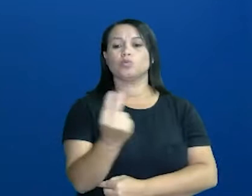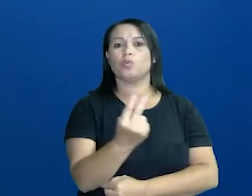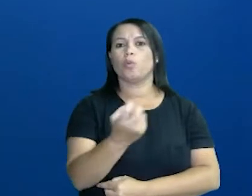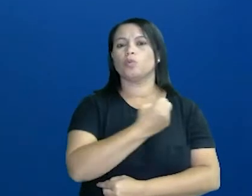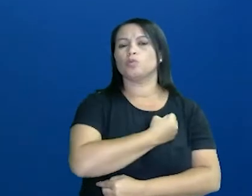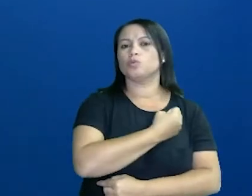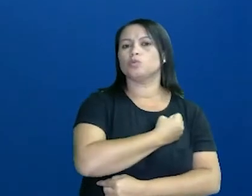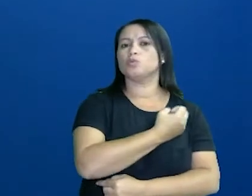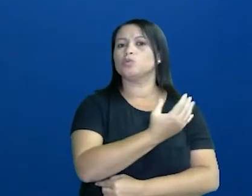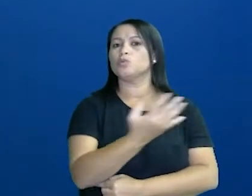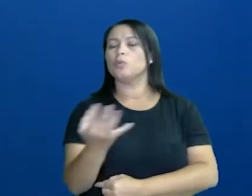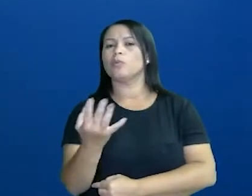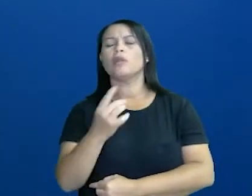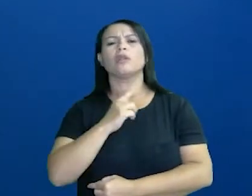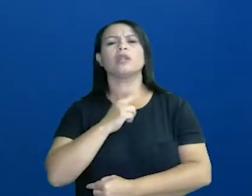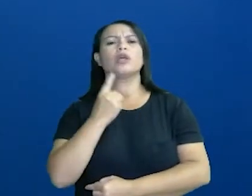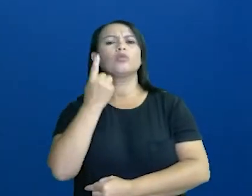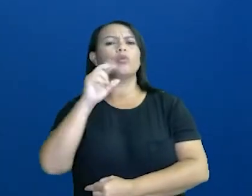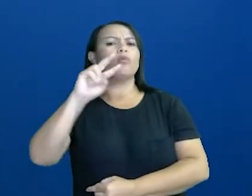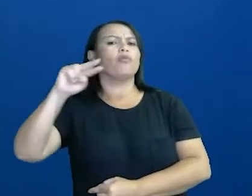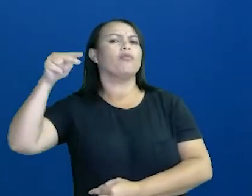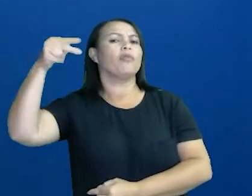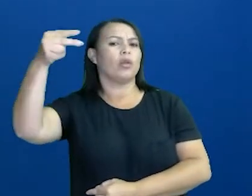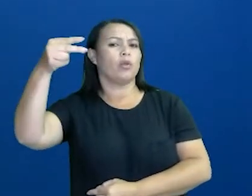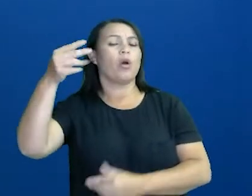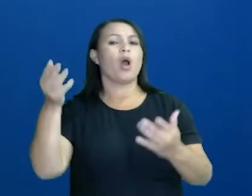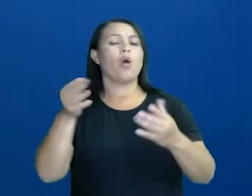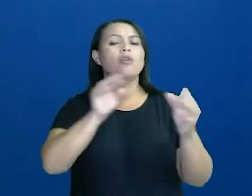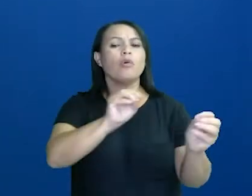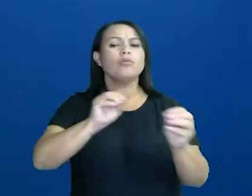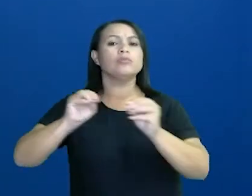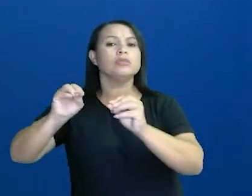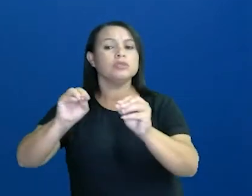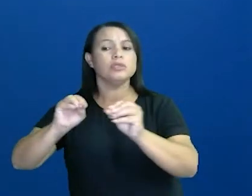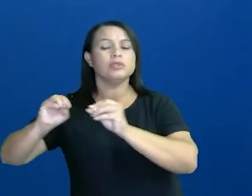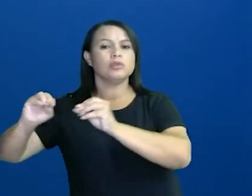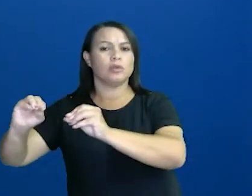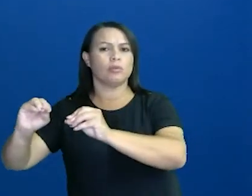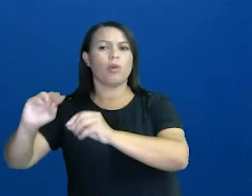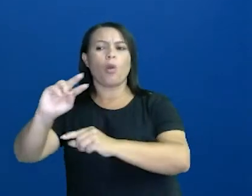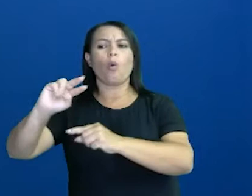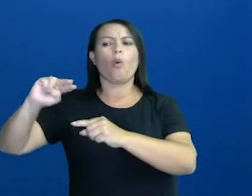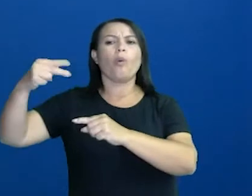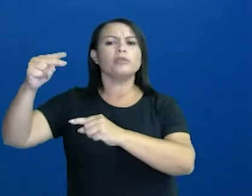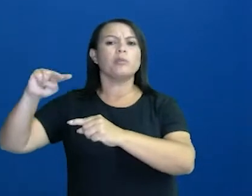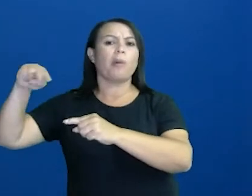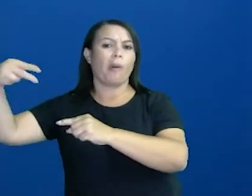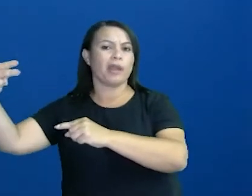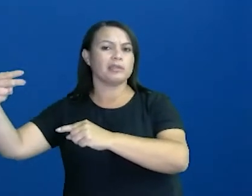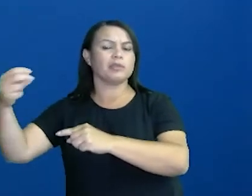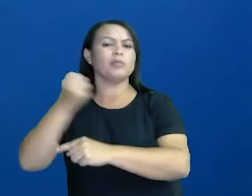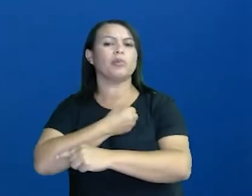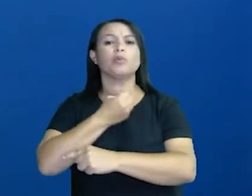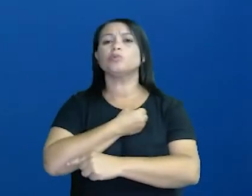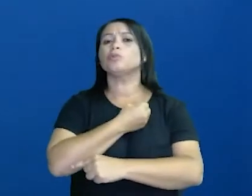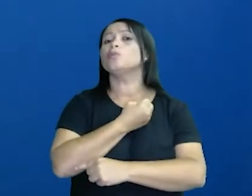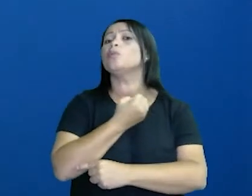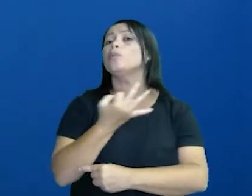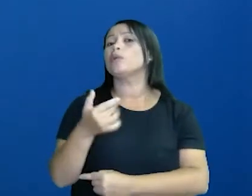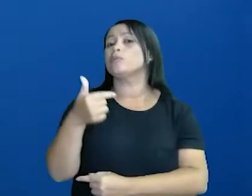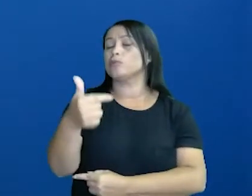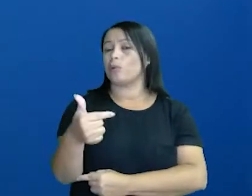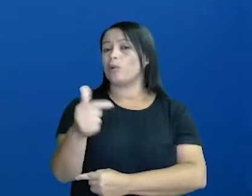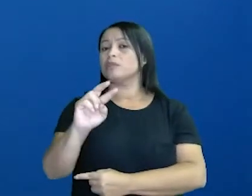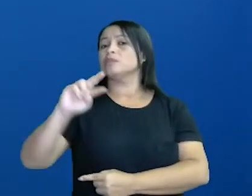números elevados um valor então eu vou distribuir esse expoente os meus dois números vou